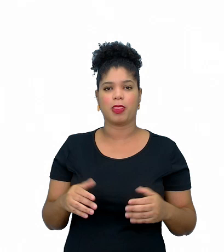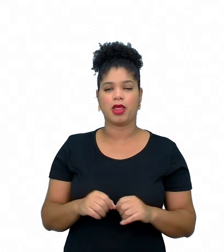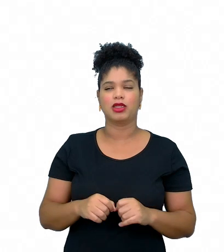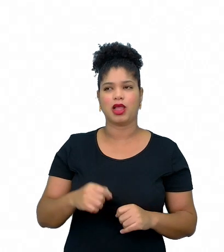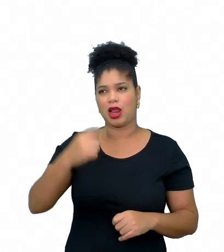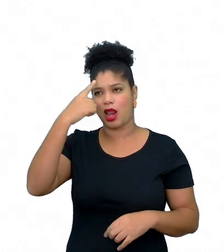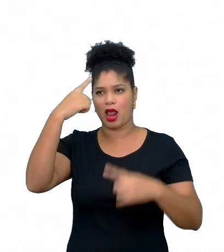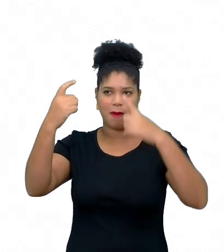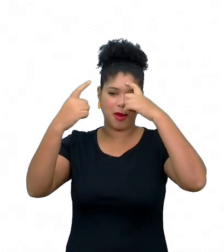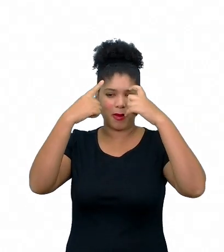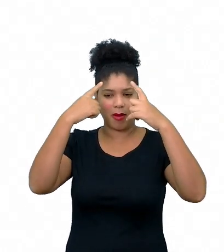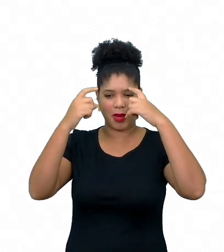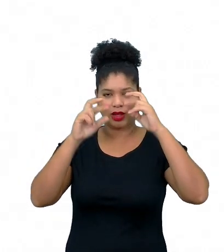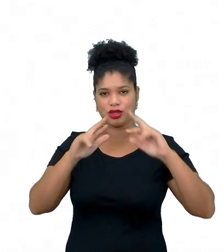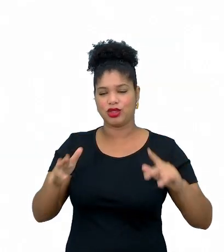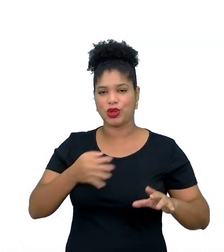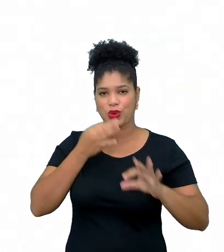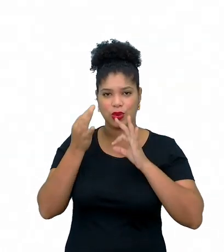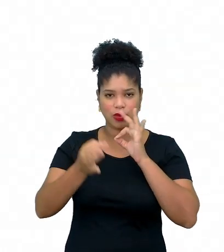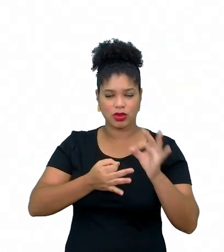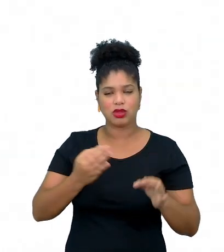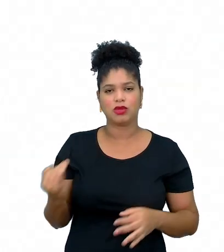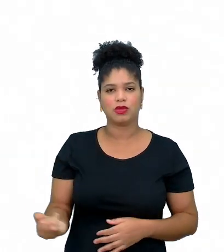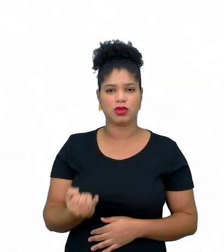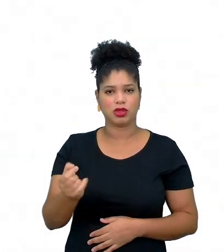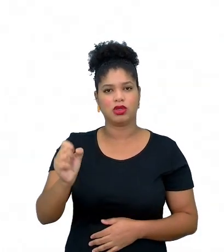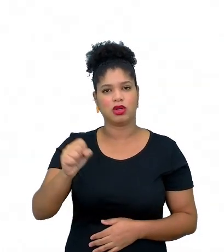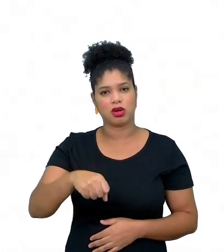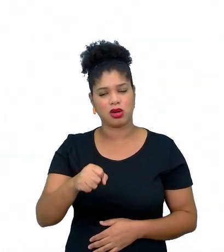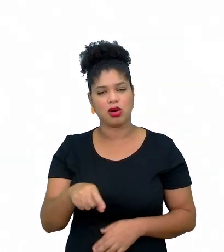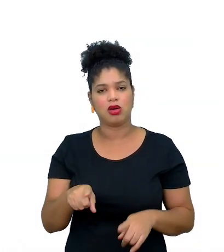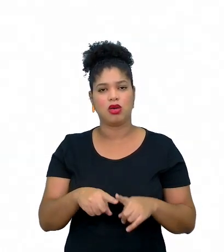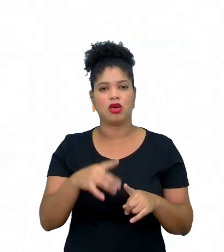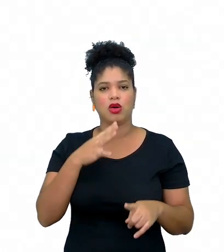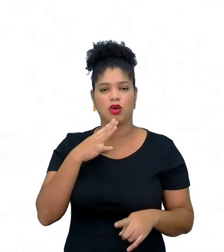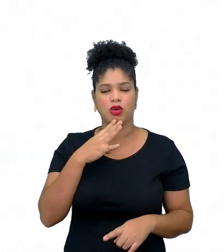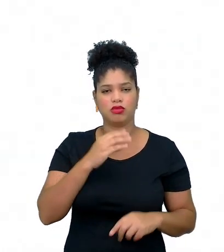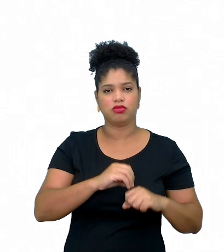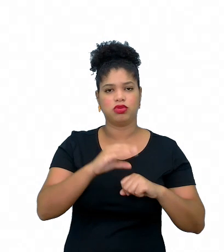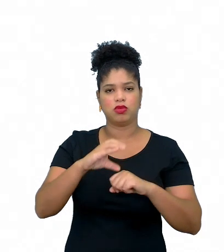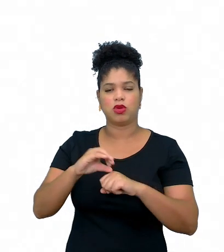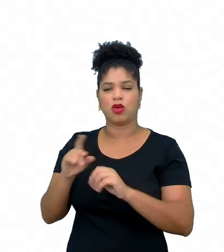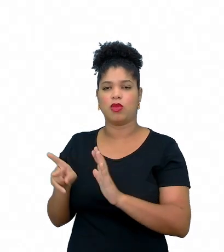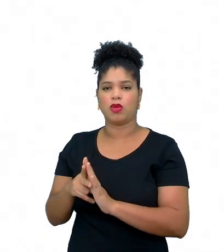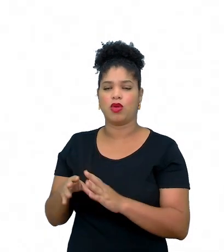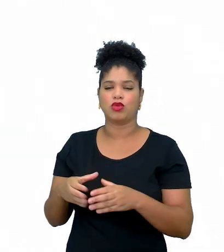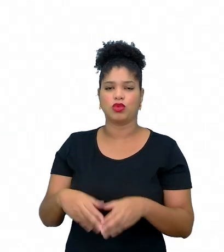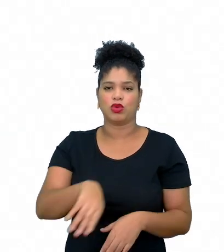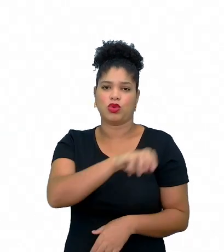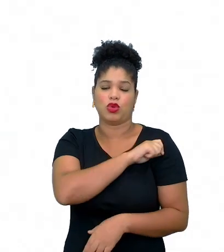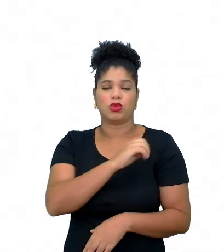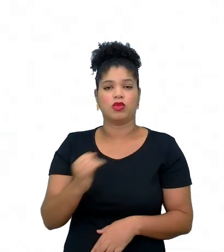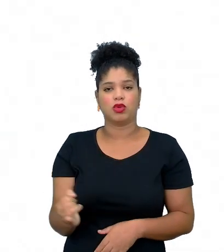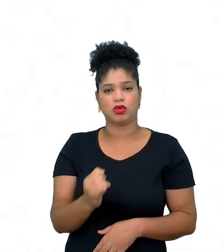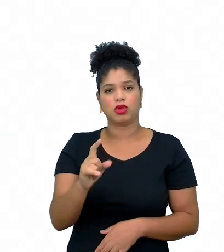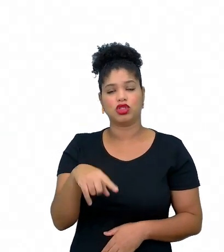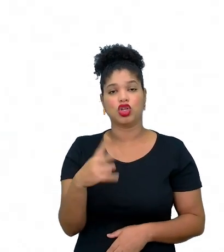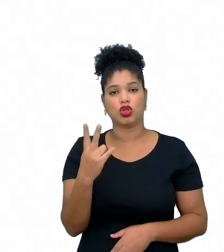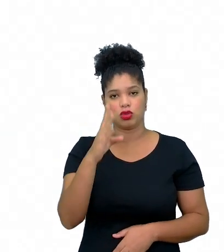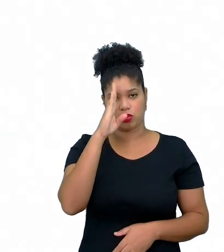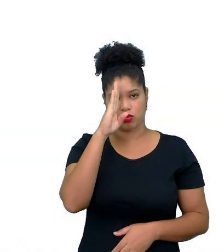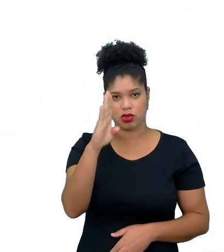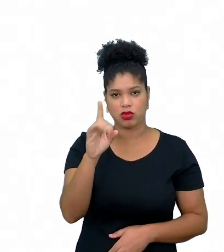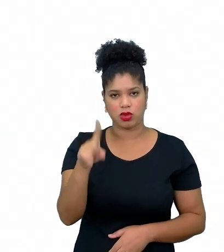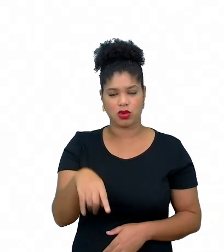de ideias, os comentários são muito importantes, o conhecimento de mundo do aluno que ele traz também é muito importante, por 2